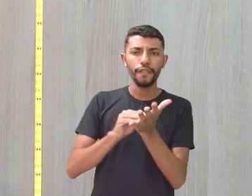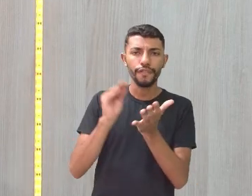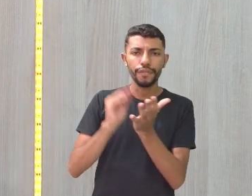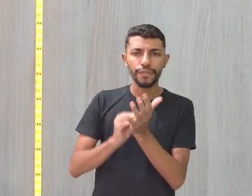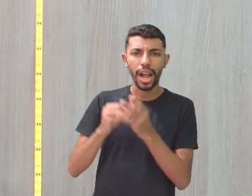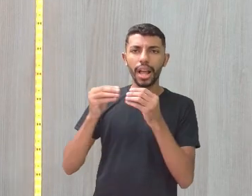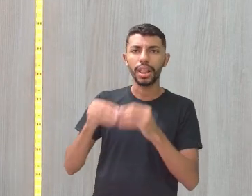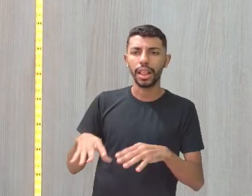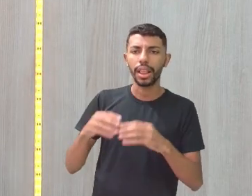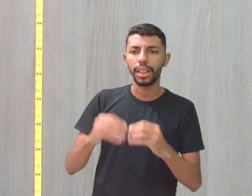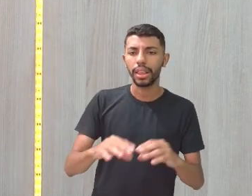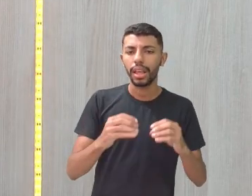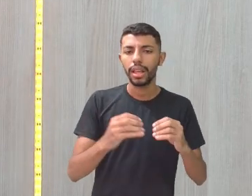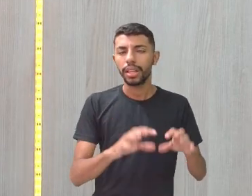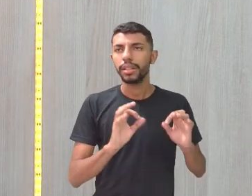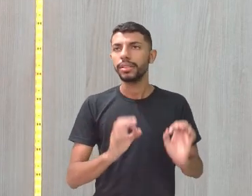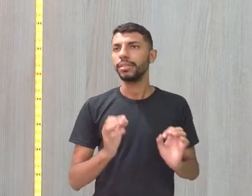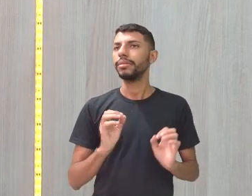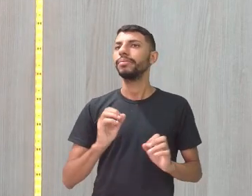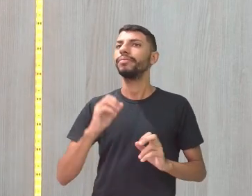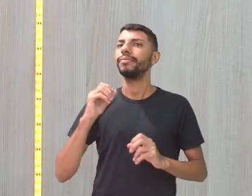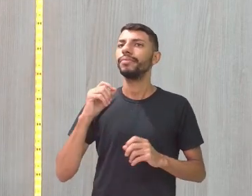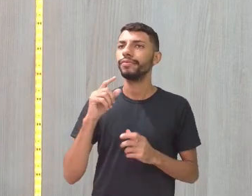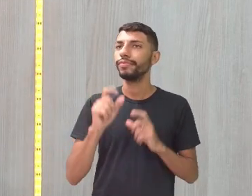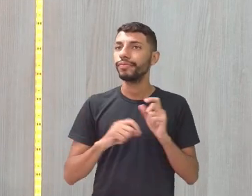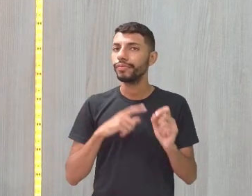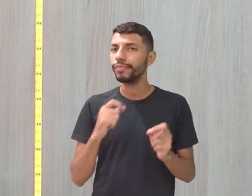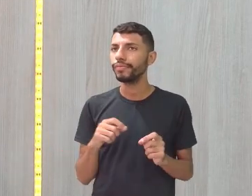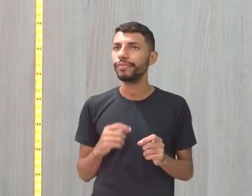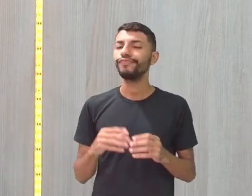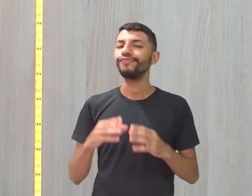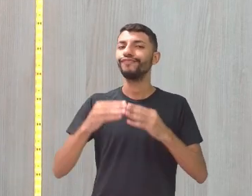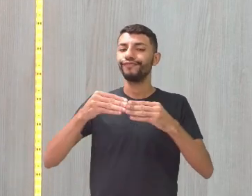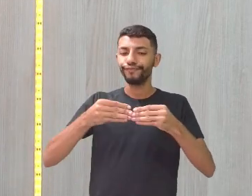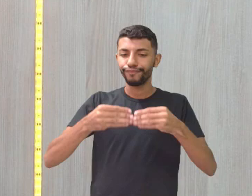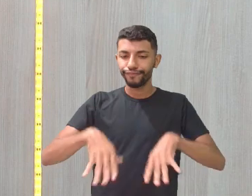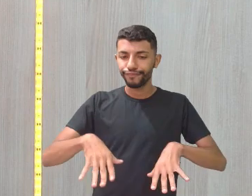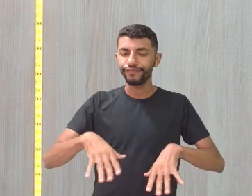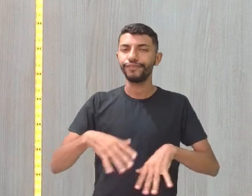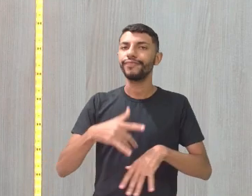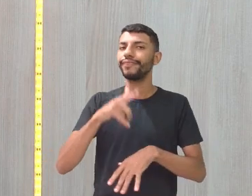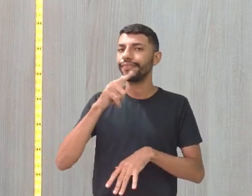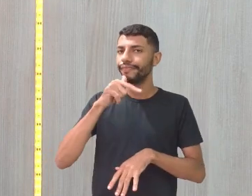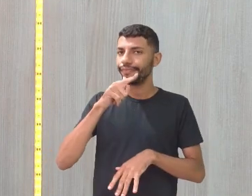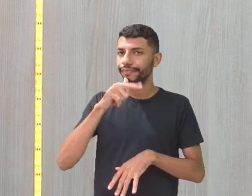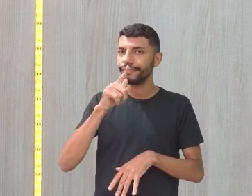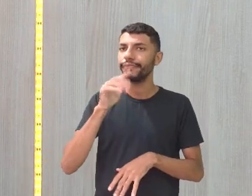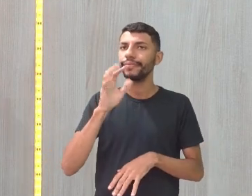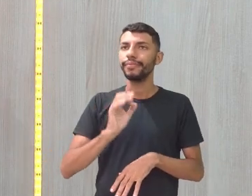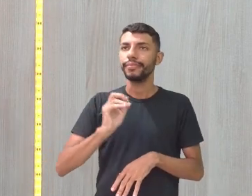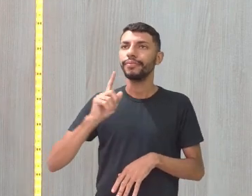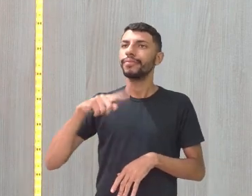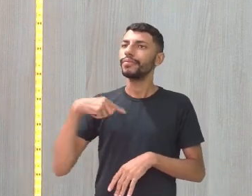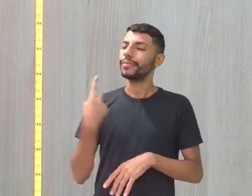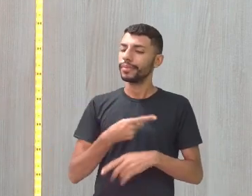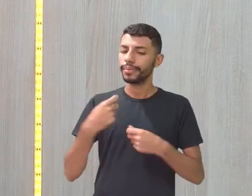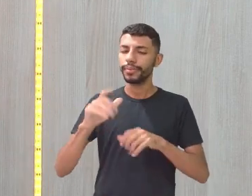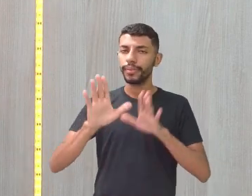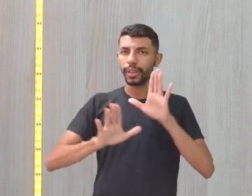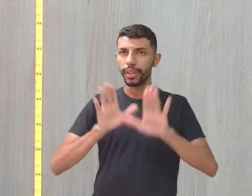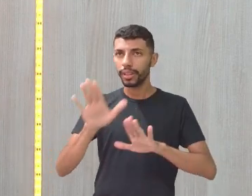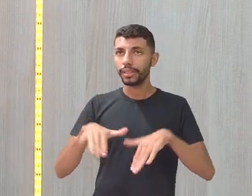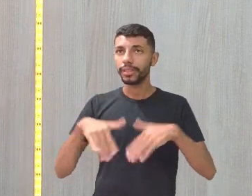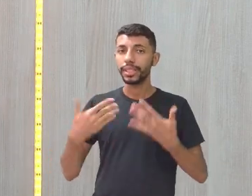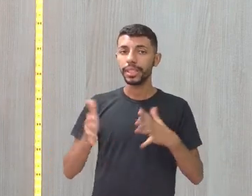exatamente escasso, a ação humana está muito agressiva em cima dos recursos hídricos, né? A gente tem que ter esse cuidadozinho e às vezes essas